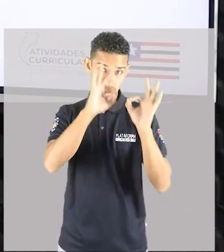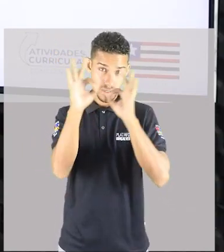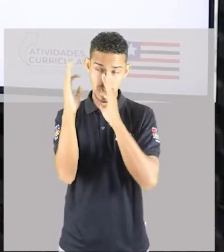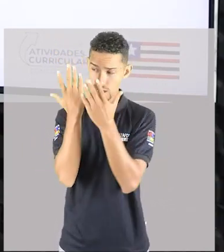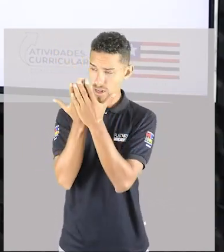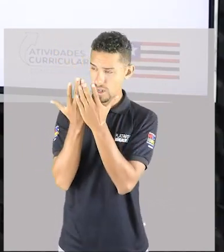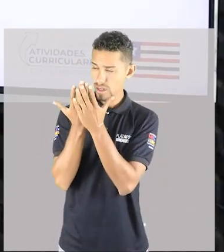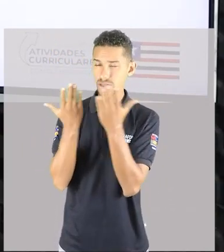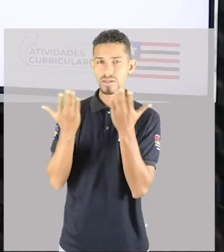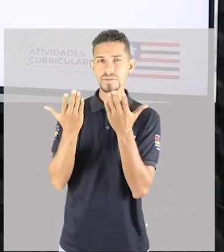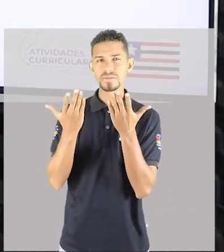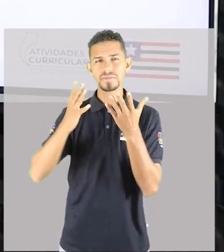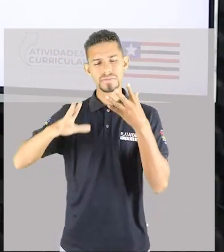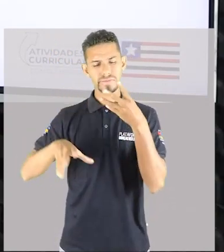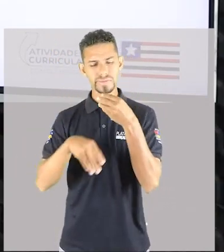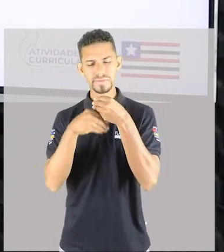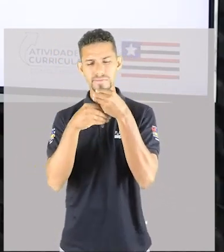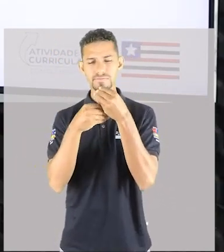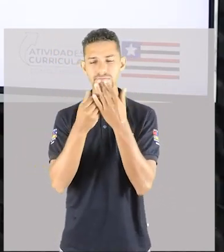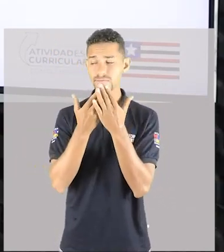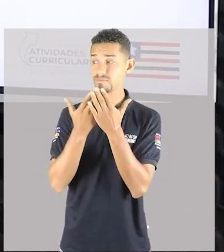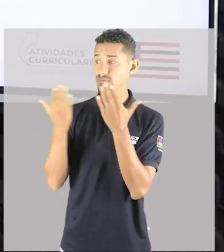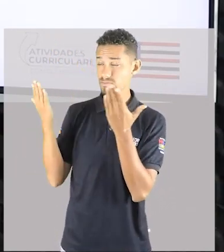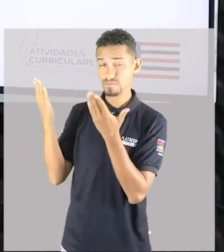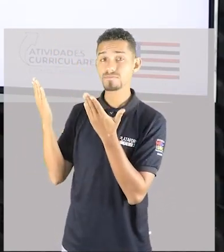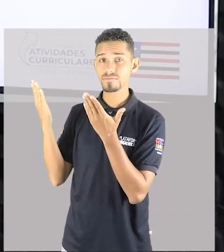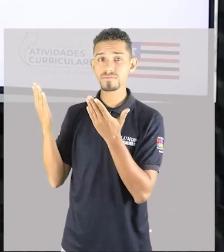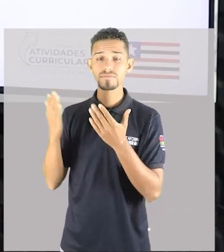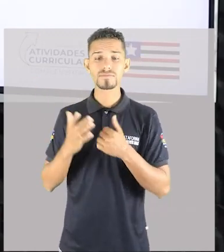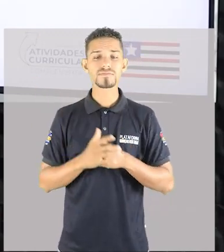dessa atividade complementar, né?